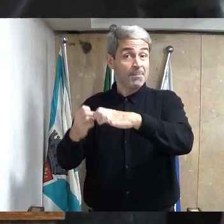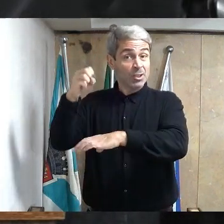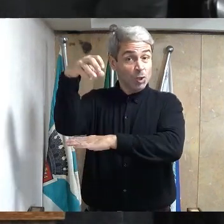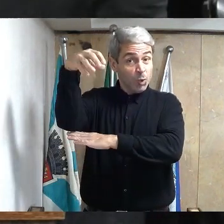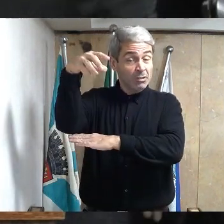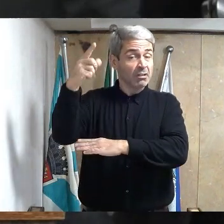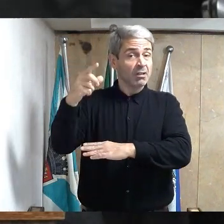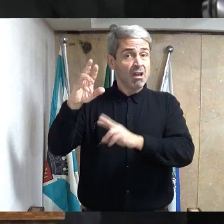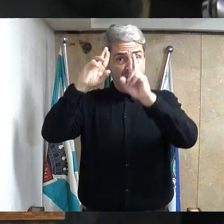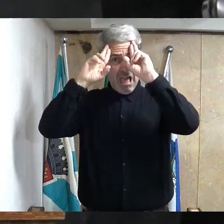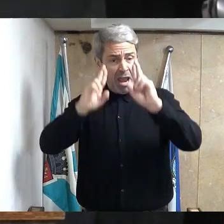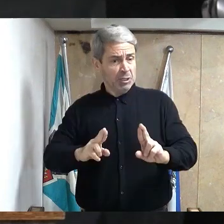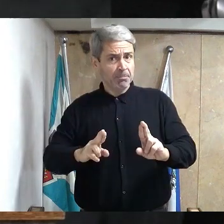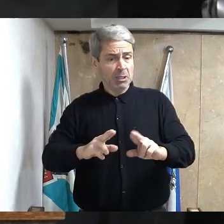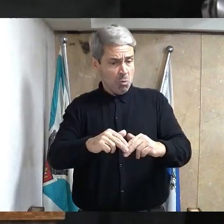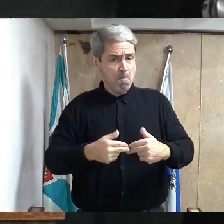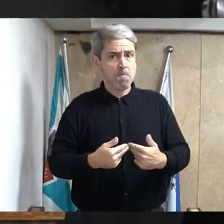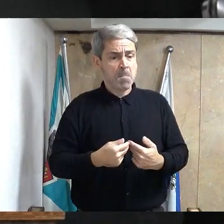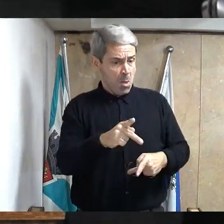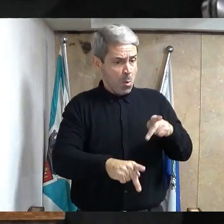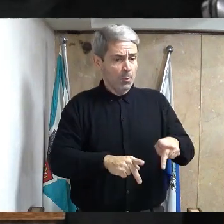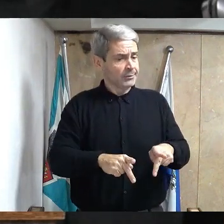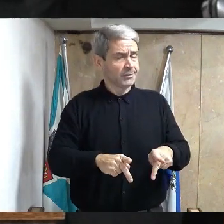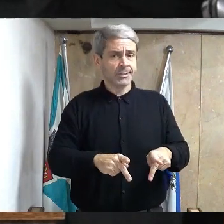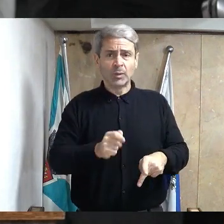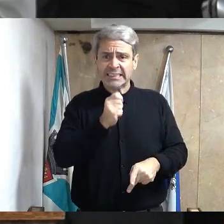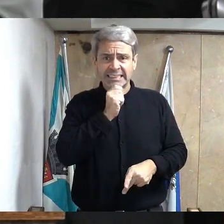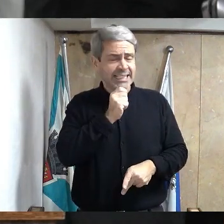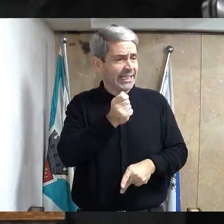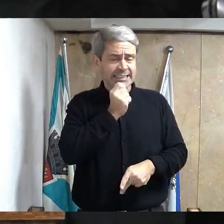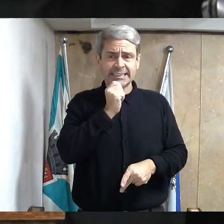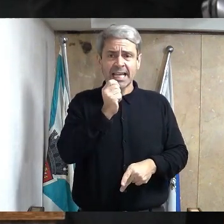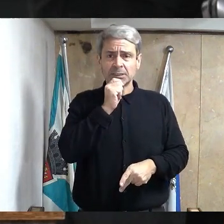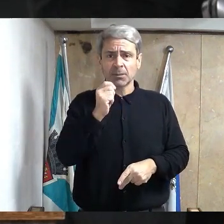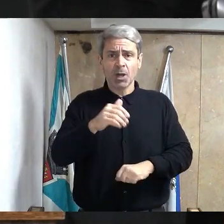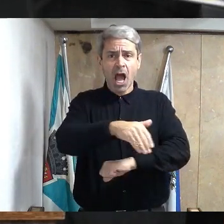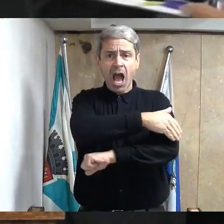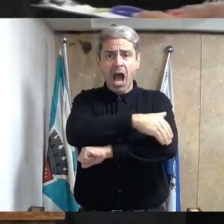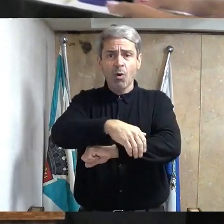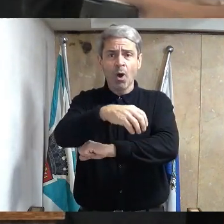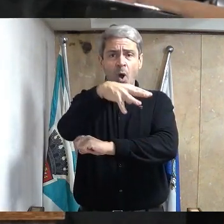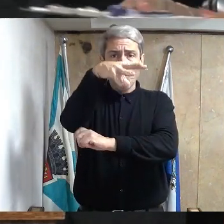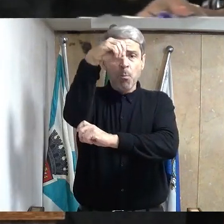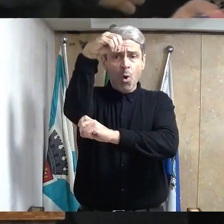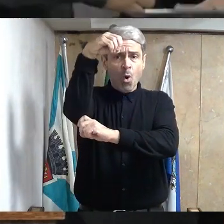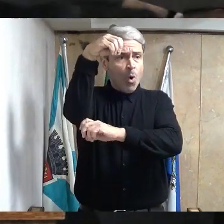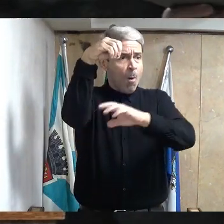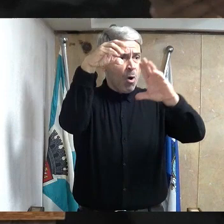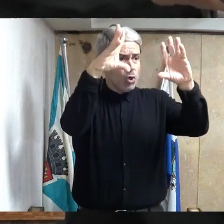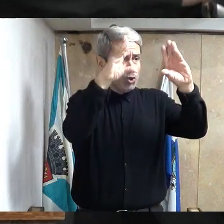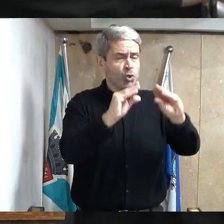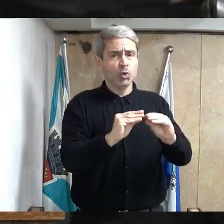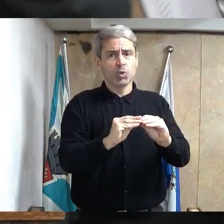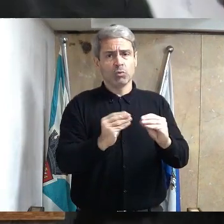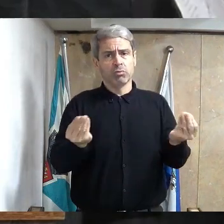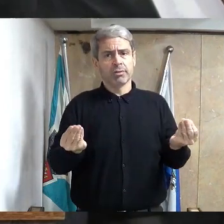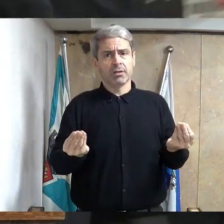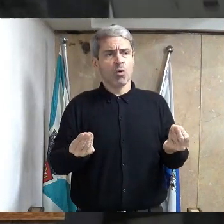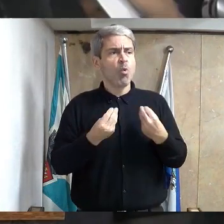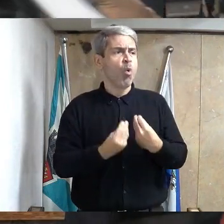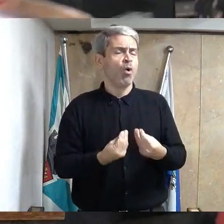de um mês as ruas escuras em sequência, proporcionando